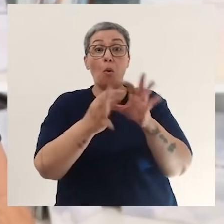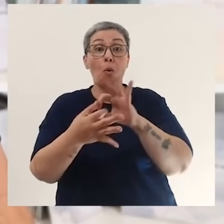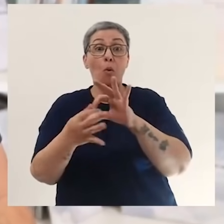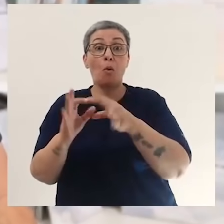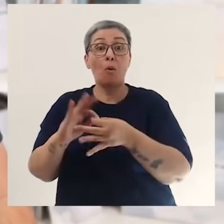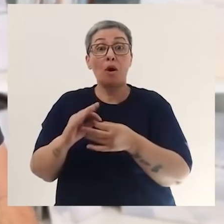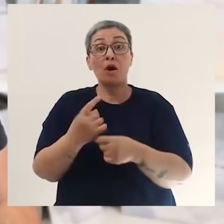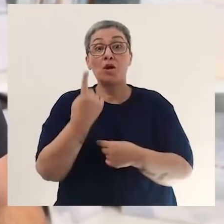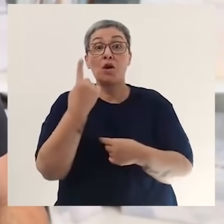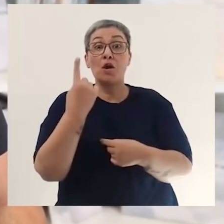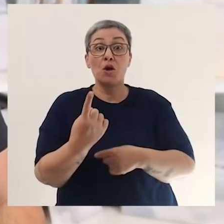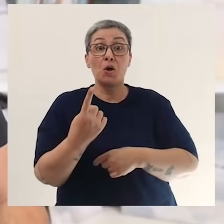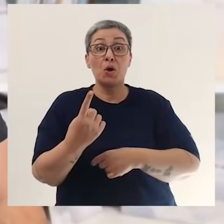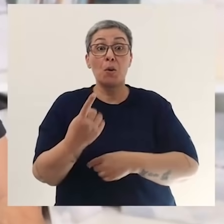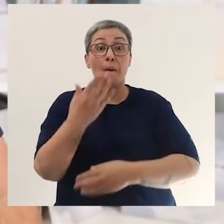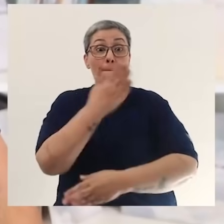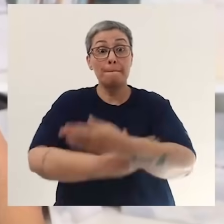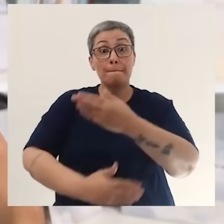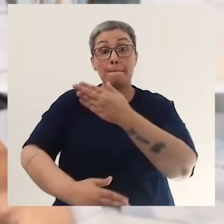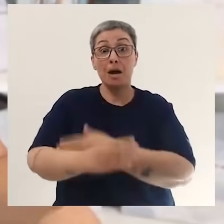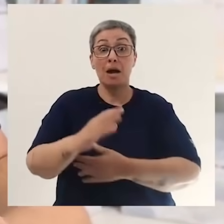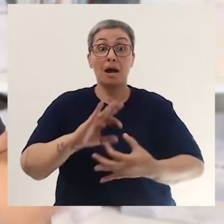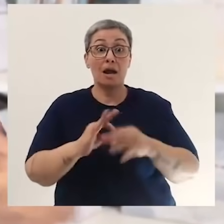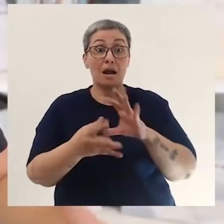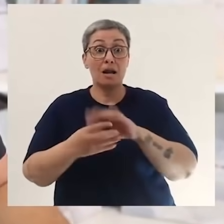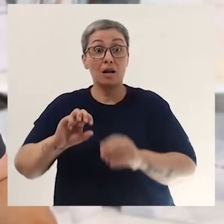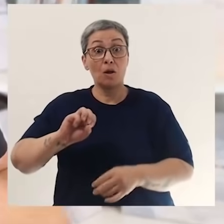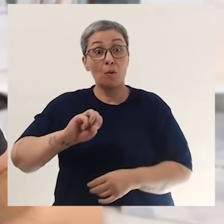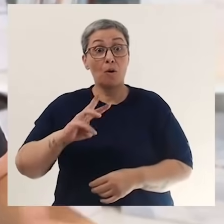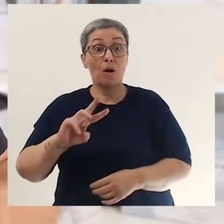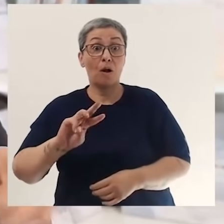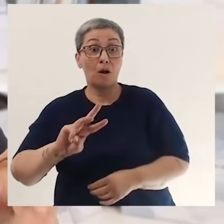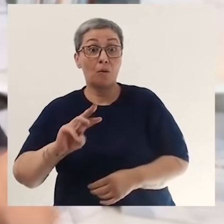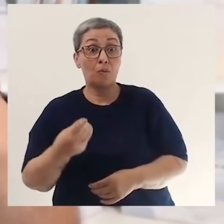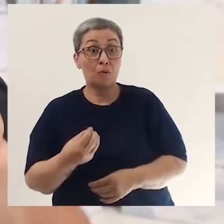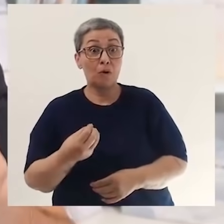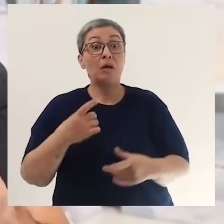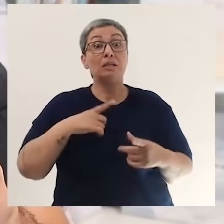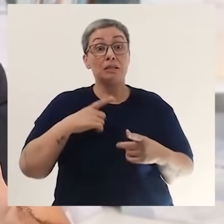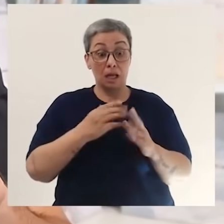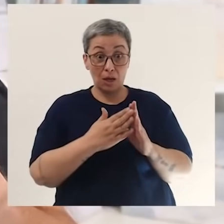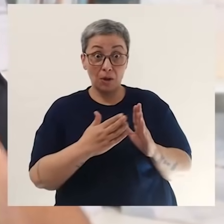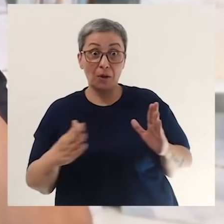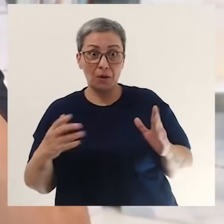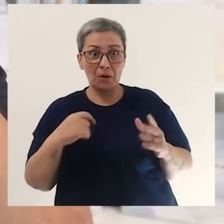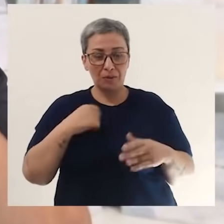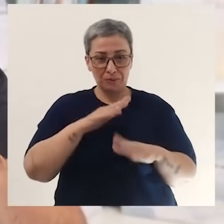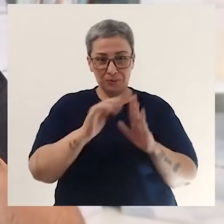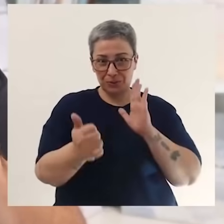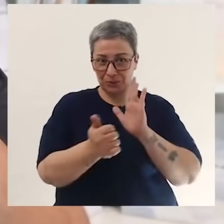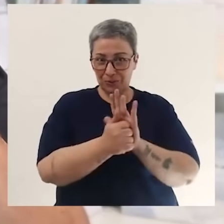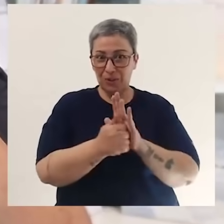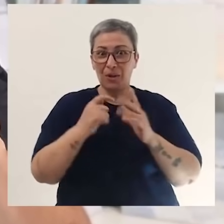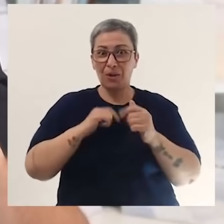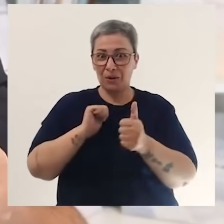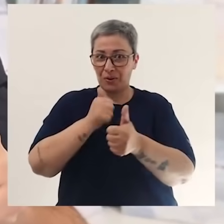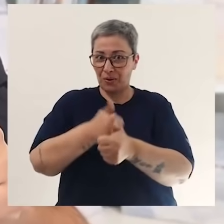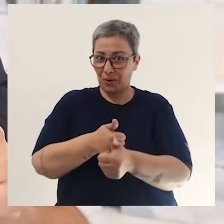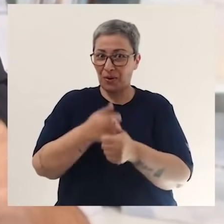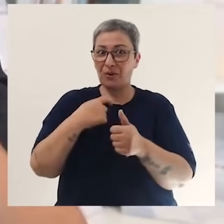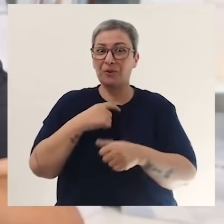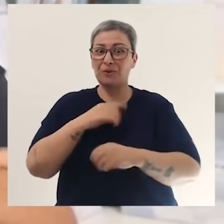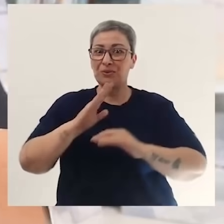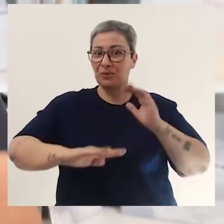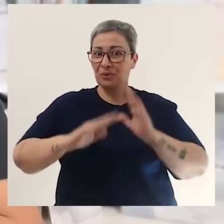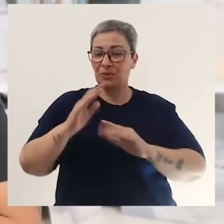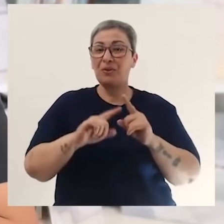um paralímpico. Afinal, as Paralimpíadas estão rolando, tá curtindo? Tá acompanhando nossos